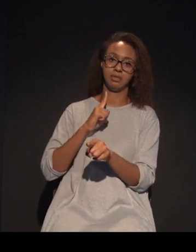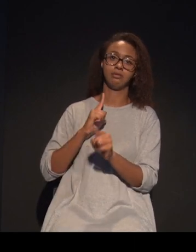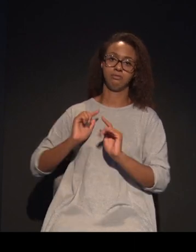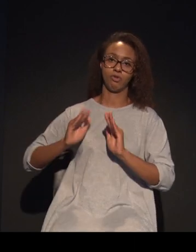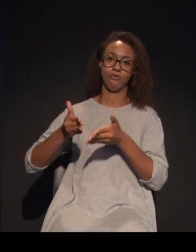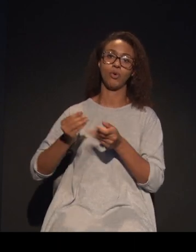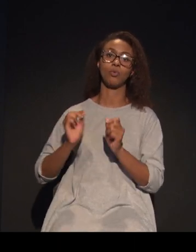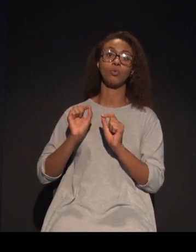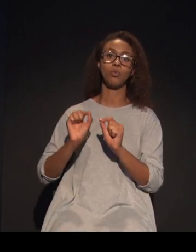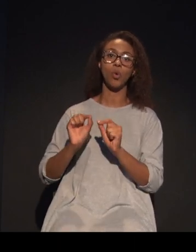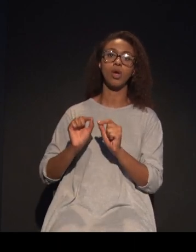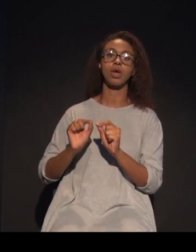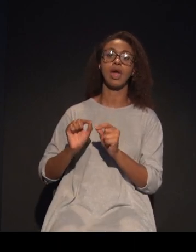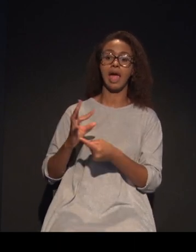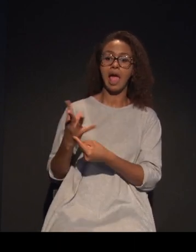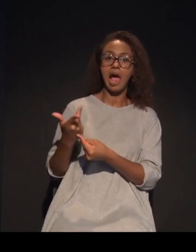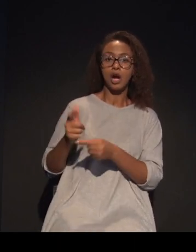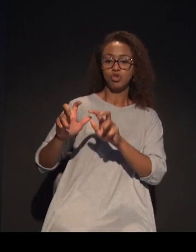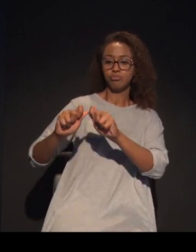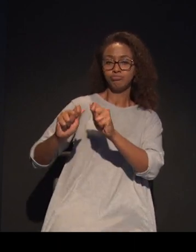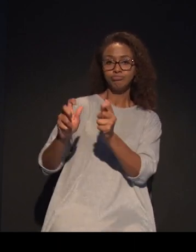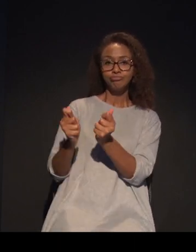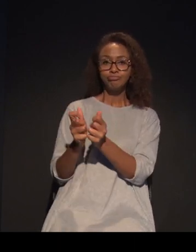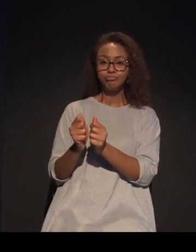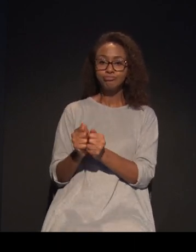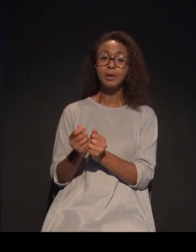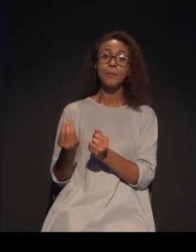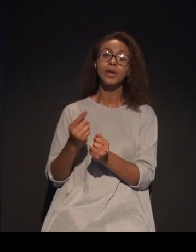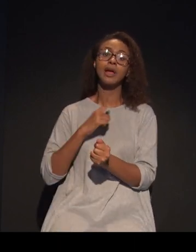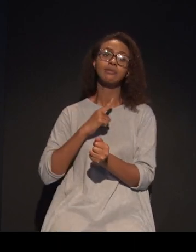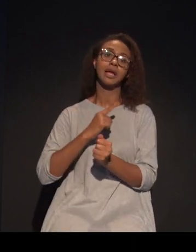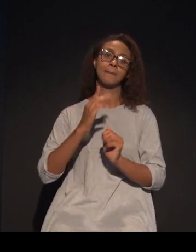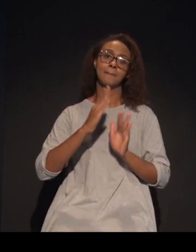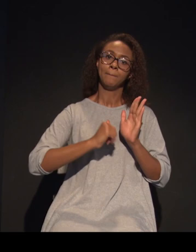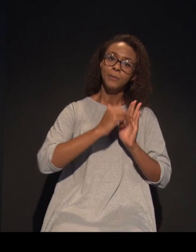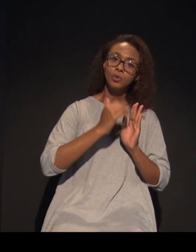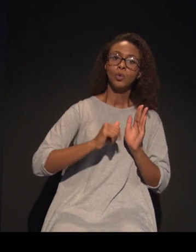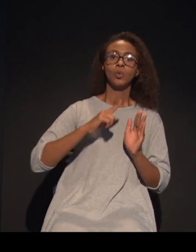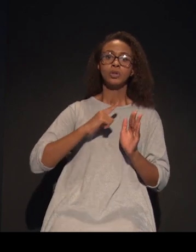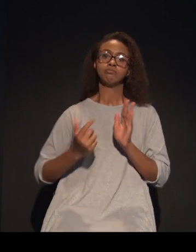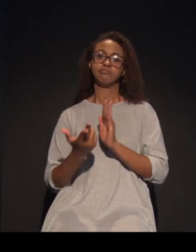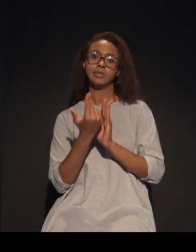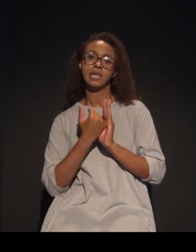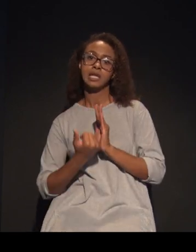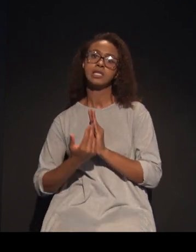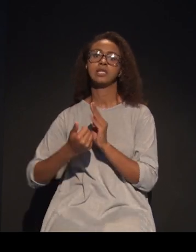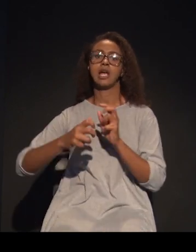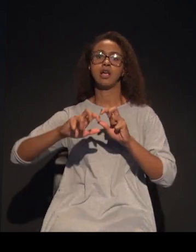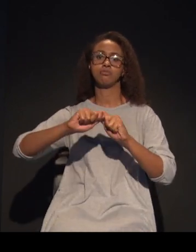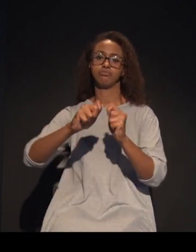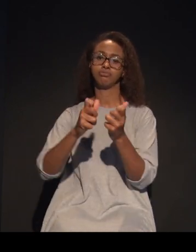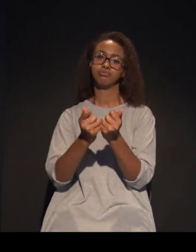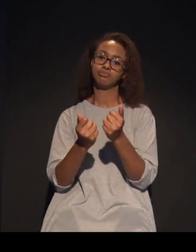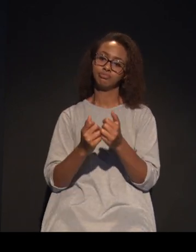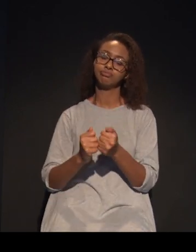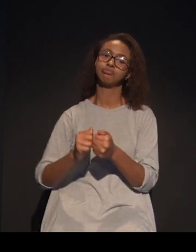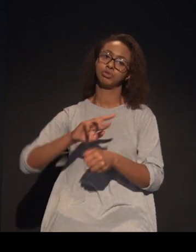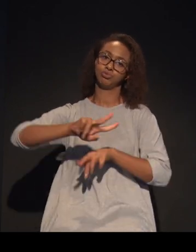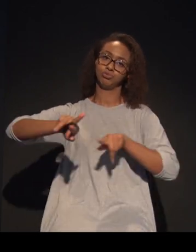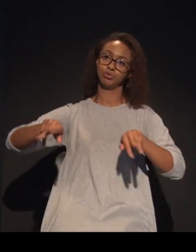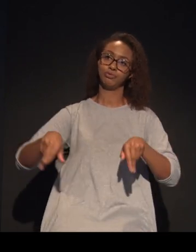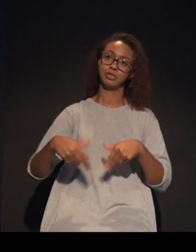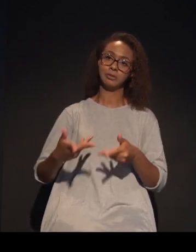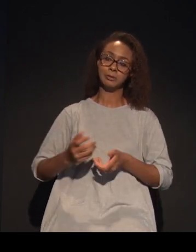aaa os artesanatos por causa da diferença escritura também desenho também então é isso